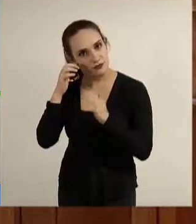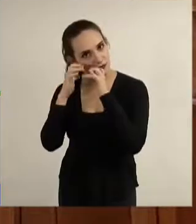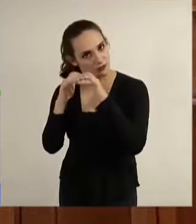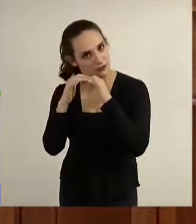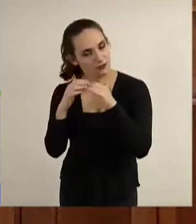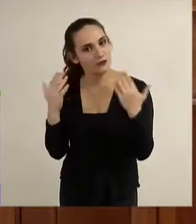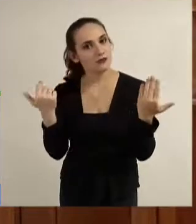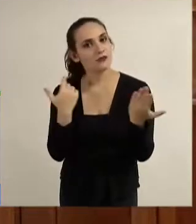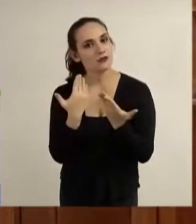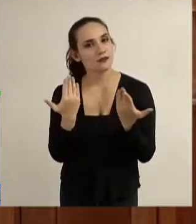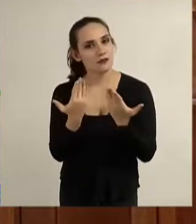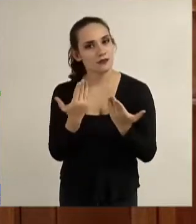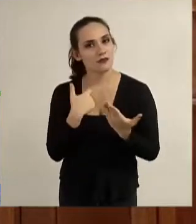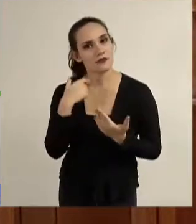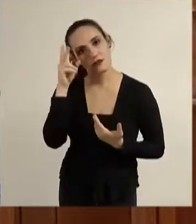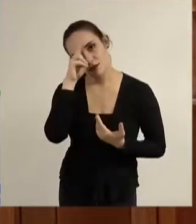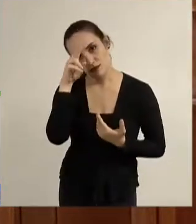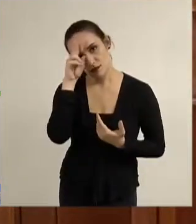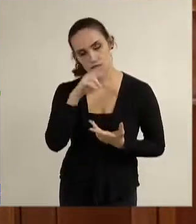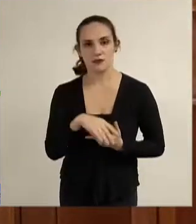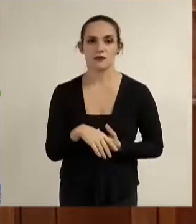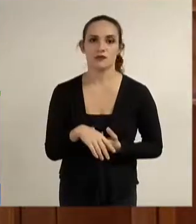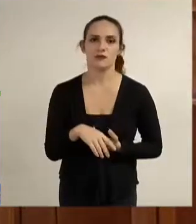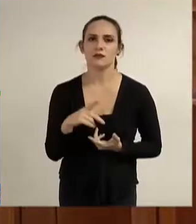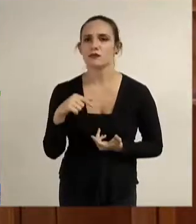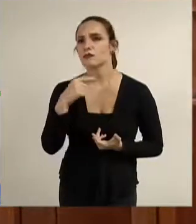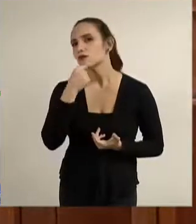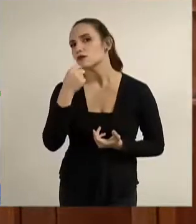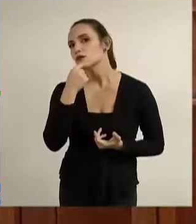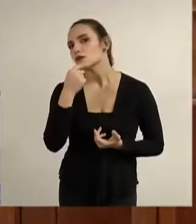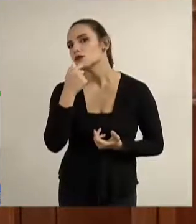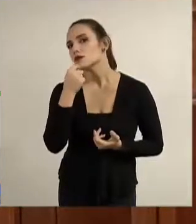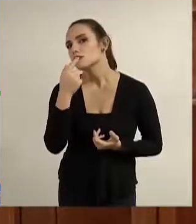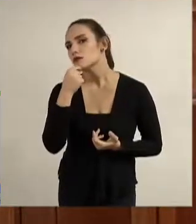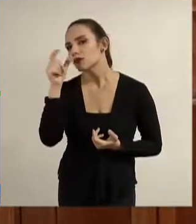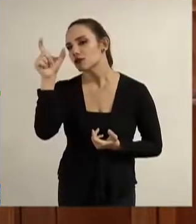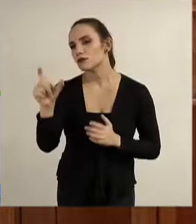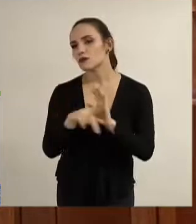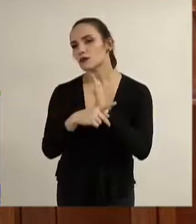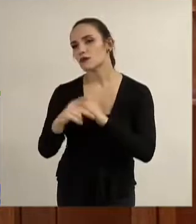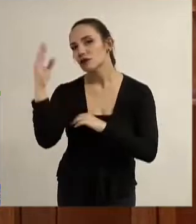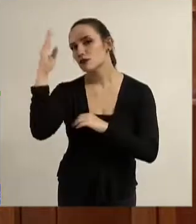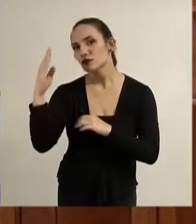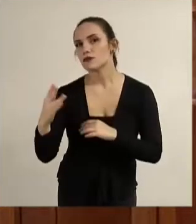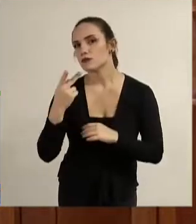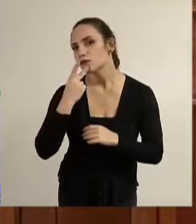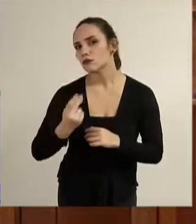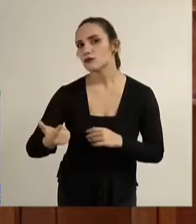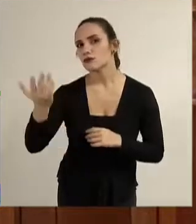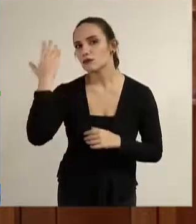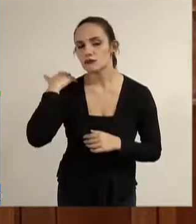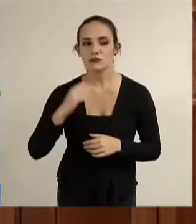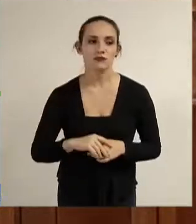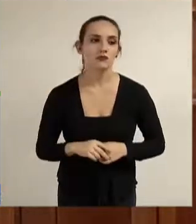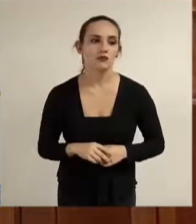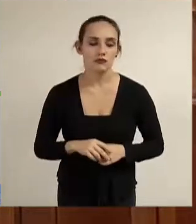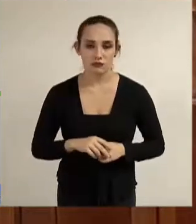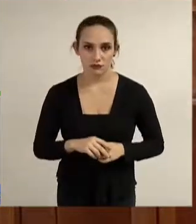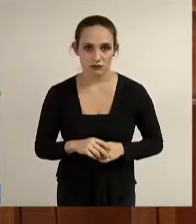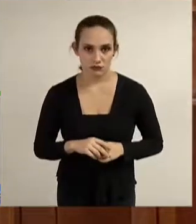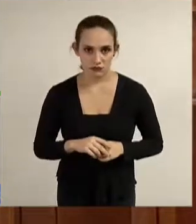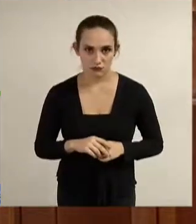eu lembro de um grande brasileiro, que dizia no passado